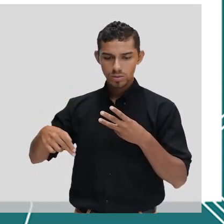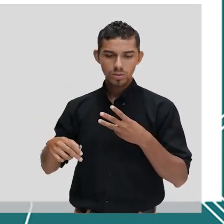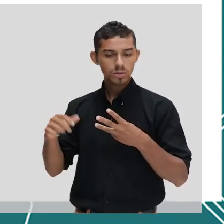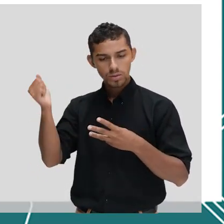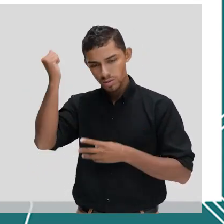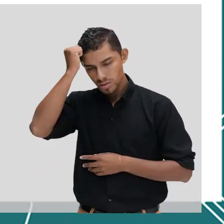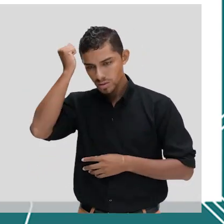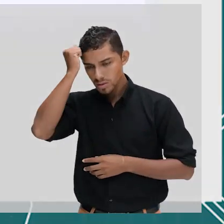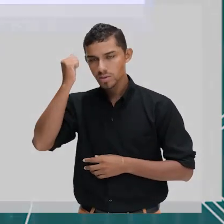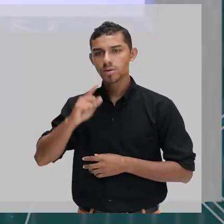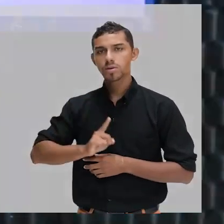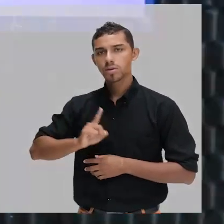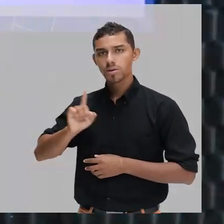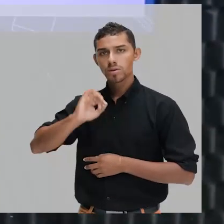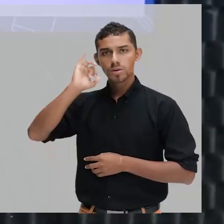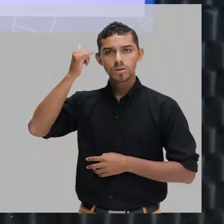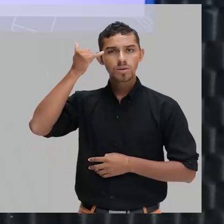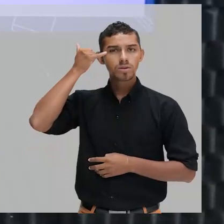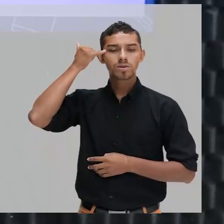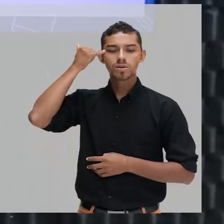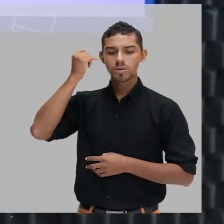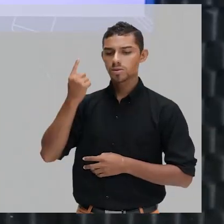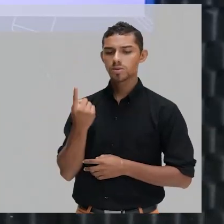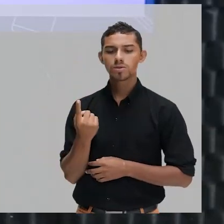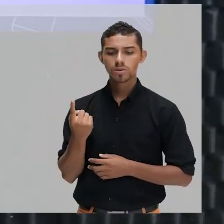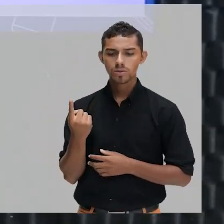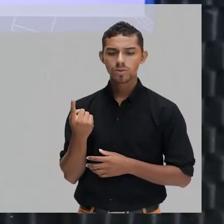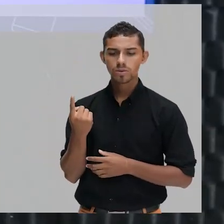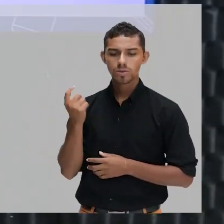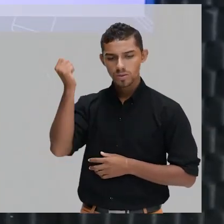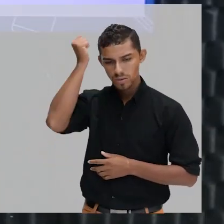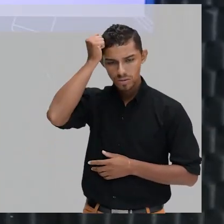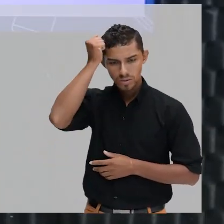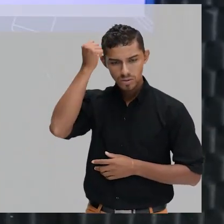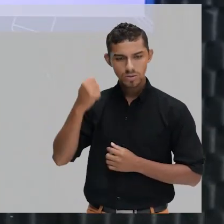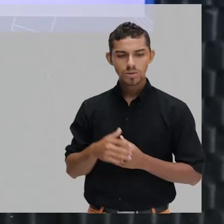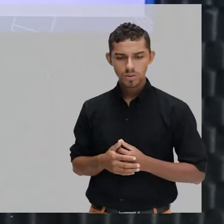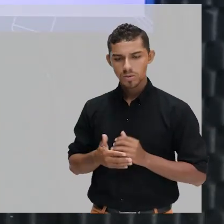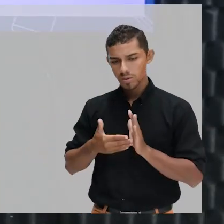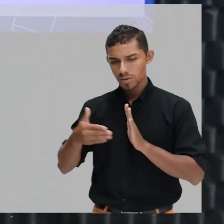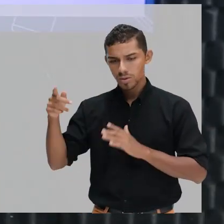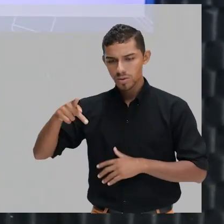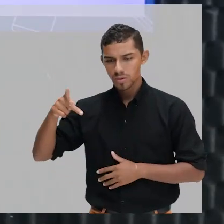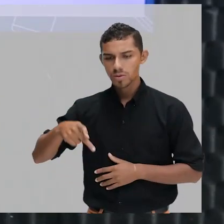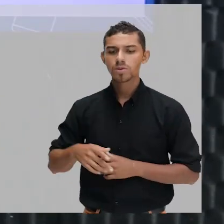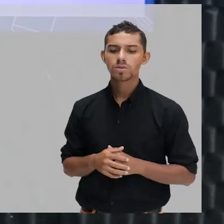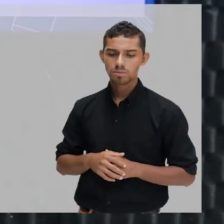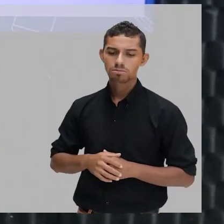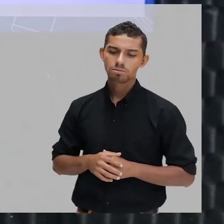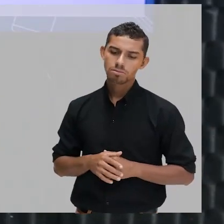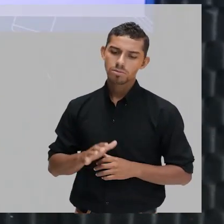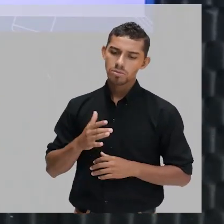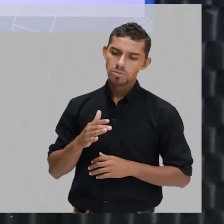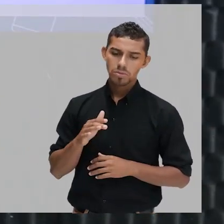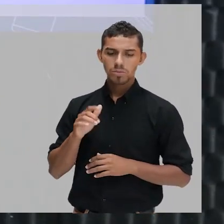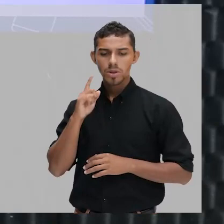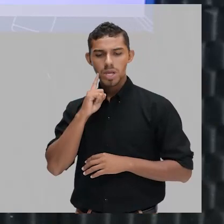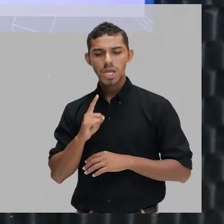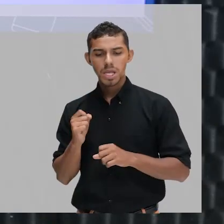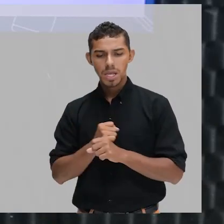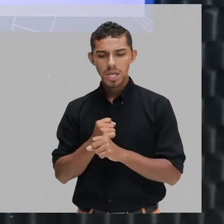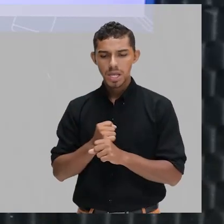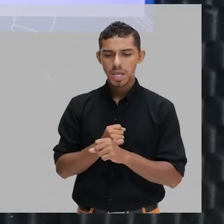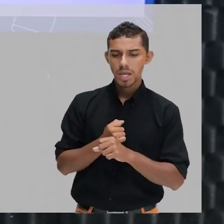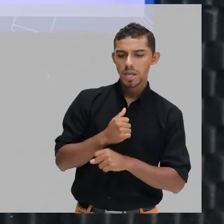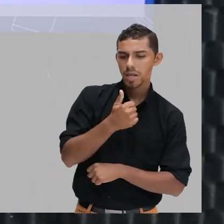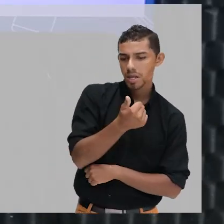Japão. Gente, eu só queria um deles. Eles datam do período Edo, de 1603 a 1868, onde